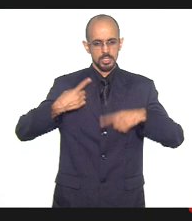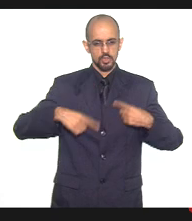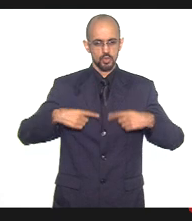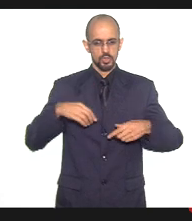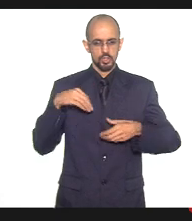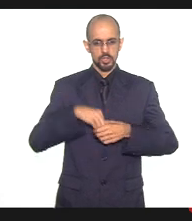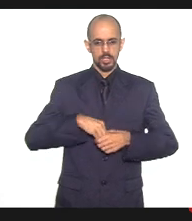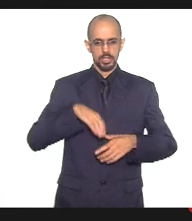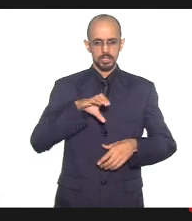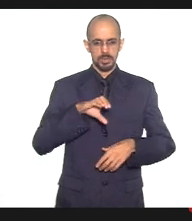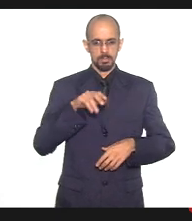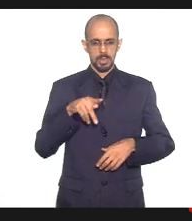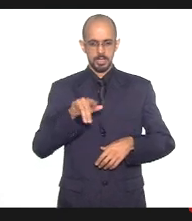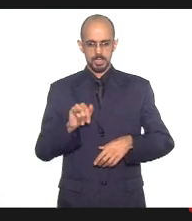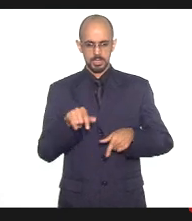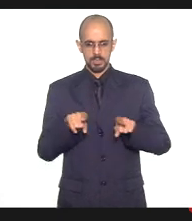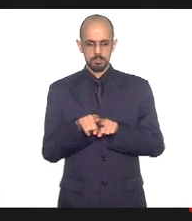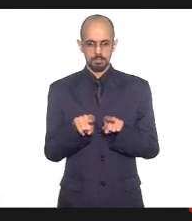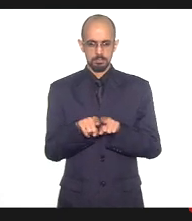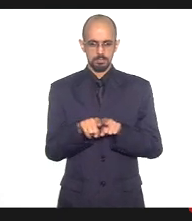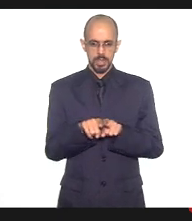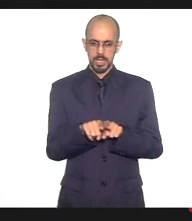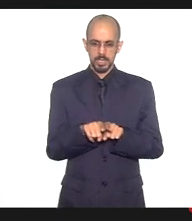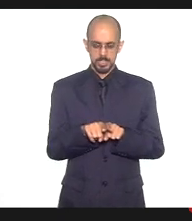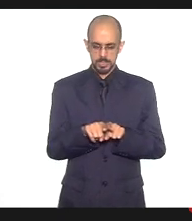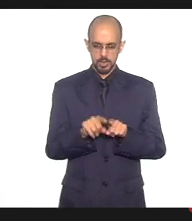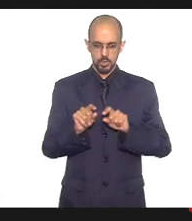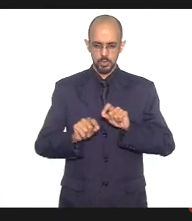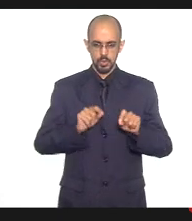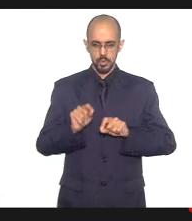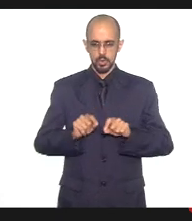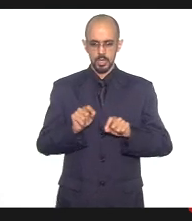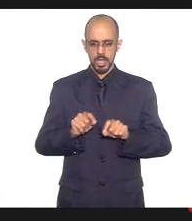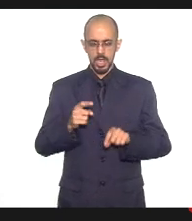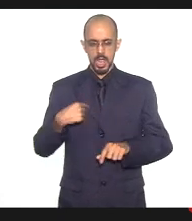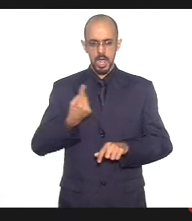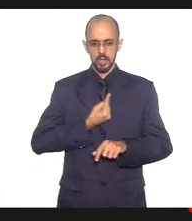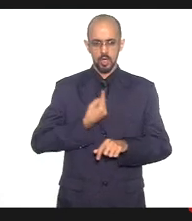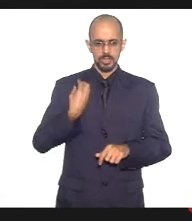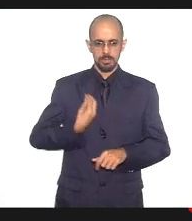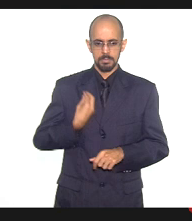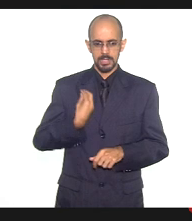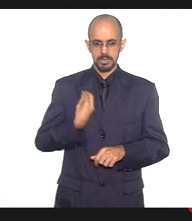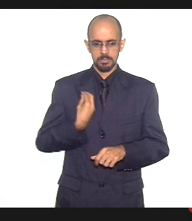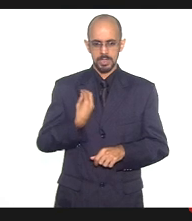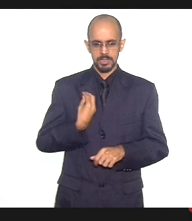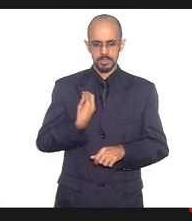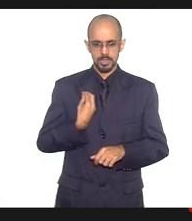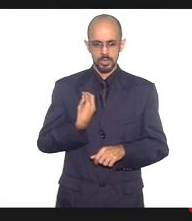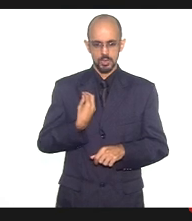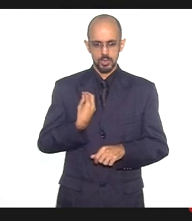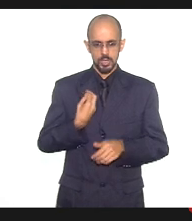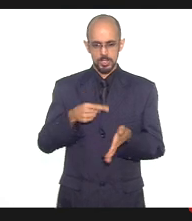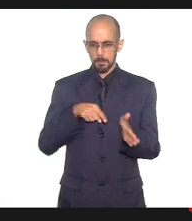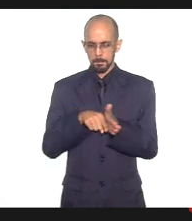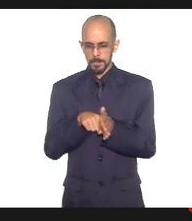eu não queria deixar de ter a oportunidade de dividir com todos vocês, né, a nossa participação ativa nessa área de pesquisa, desenvolvimento e